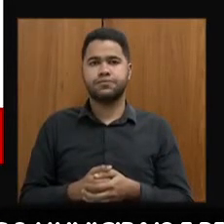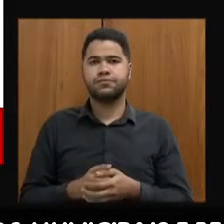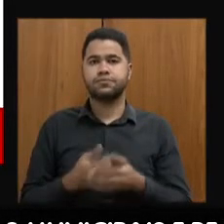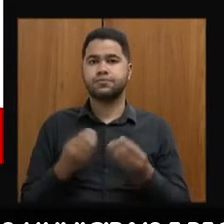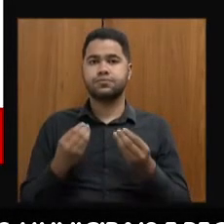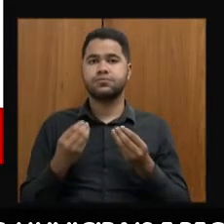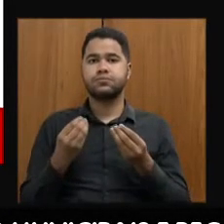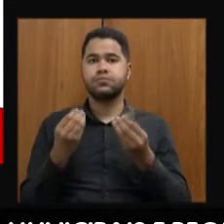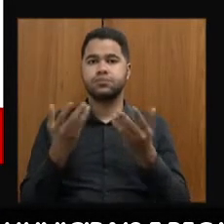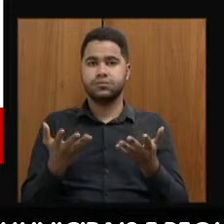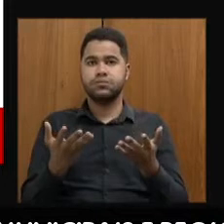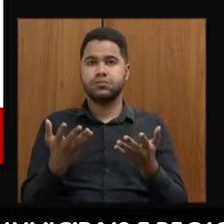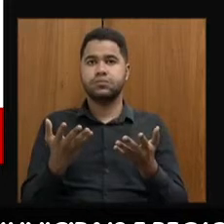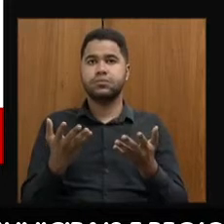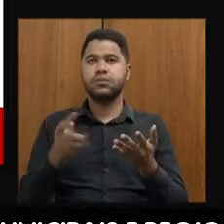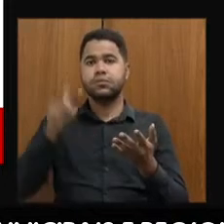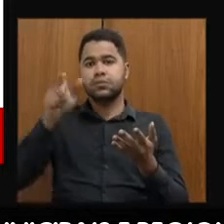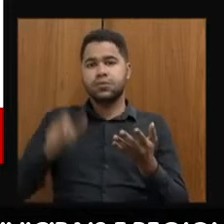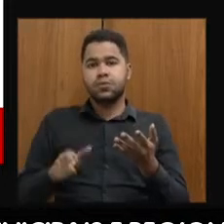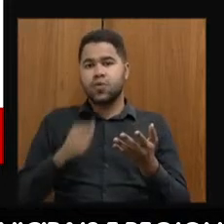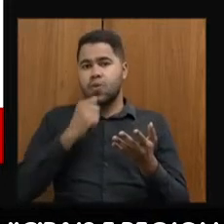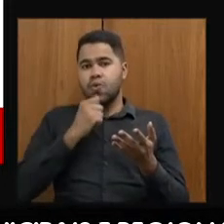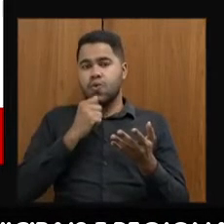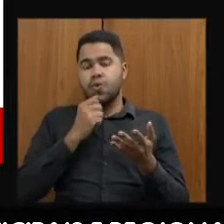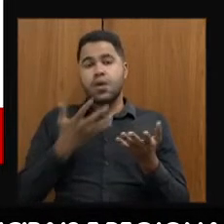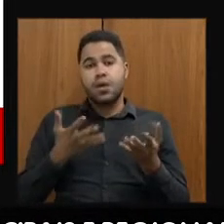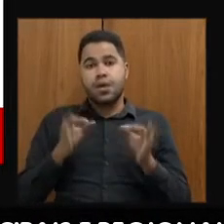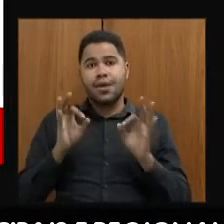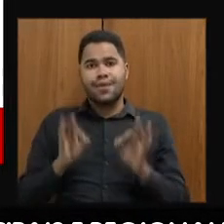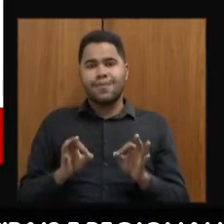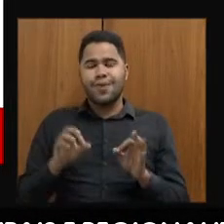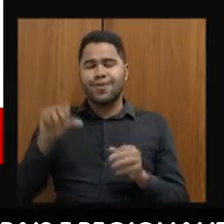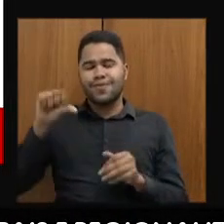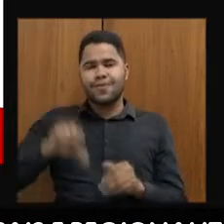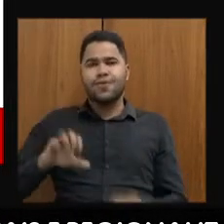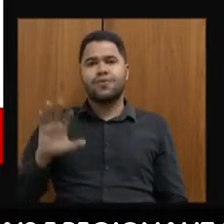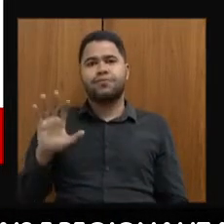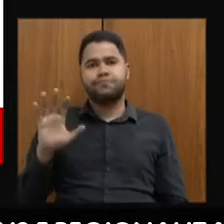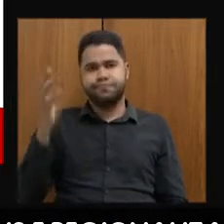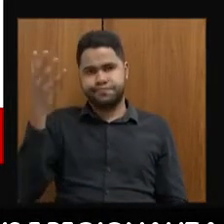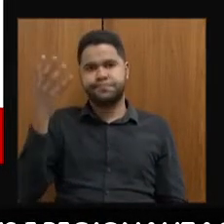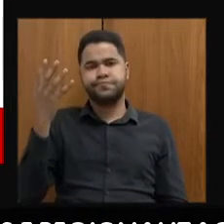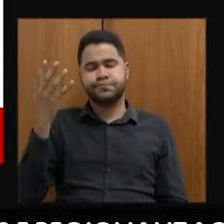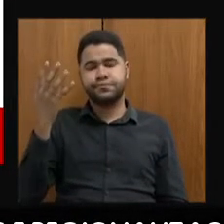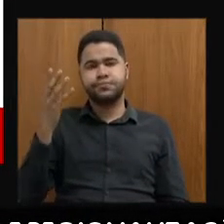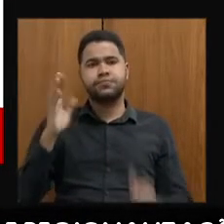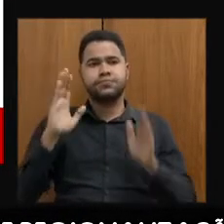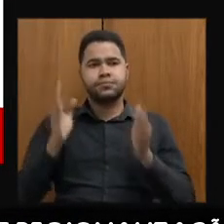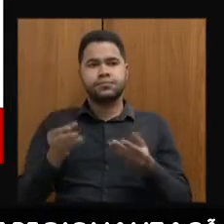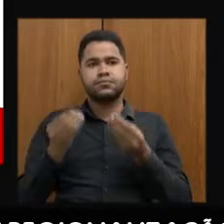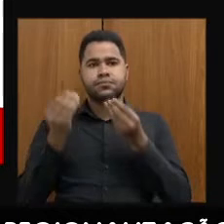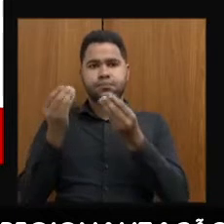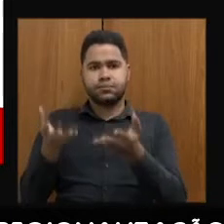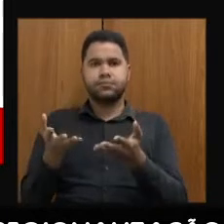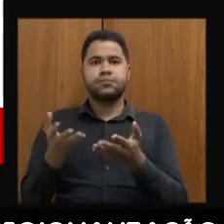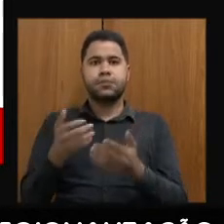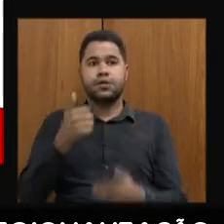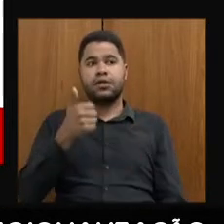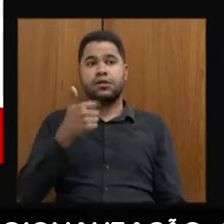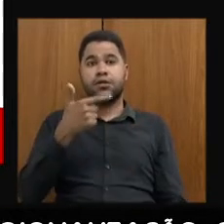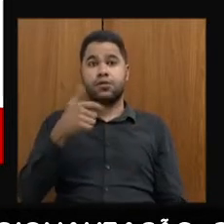entregue habitação própria pessoa então realmente a pior situação possível então já entregamos essa